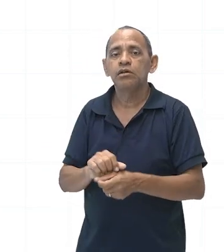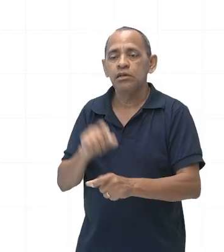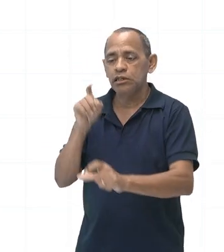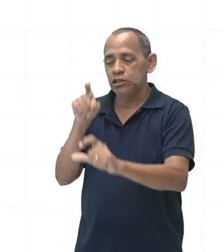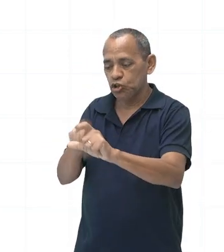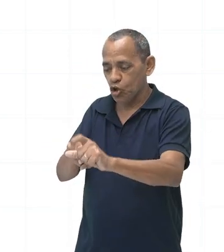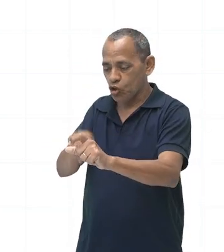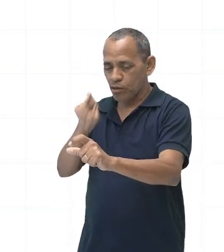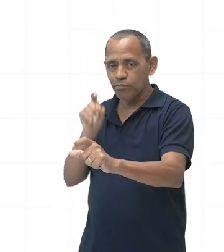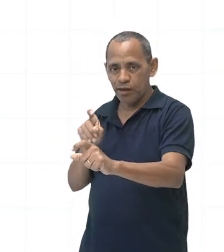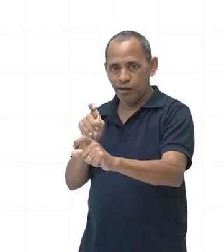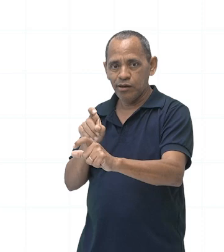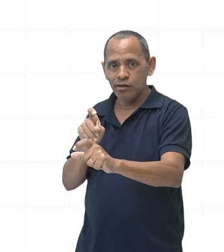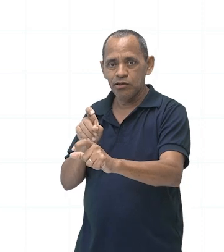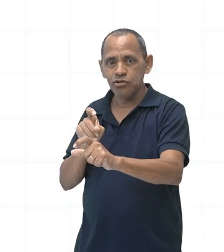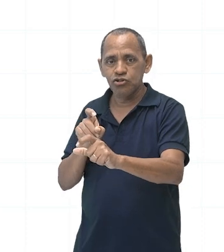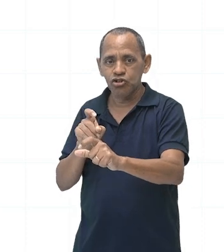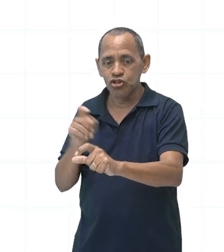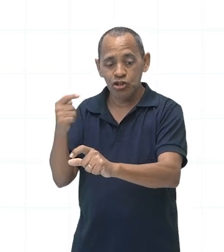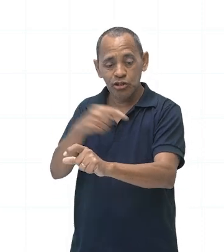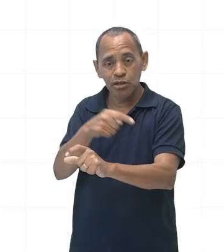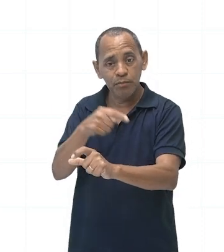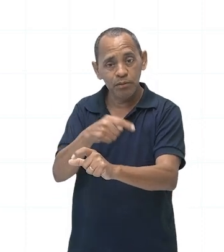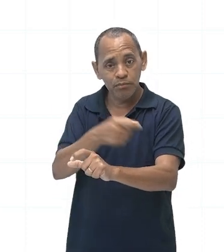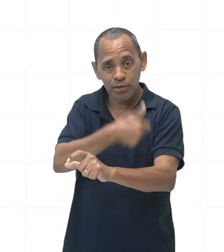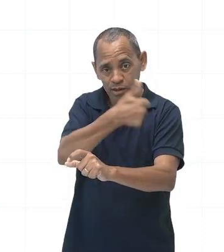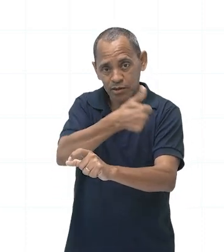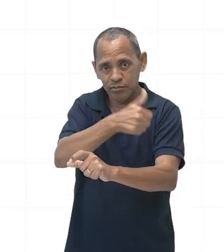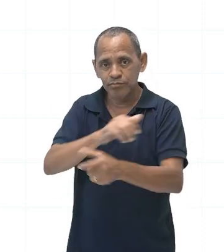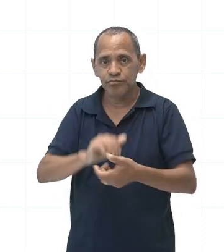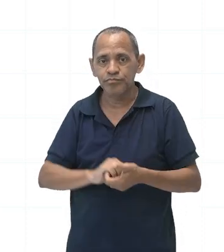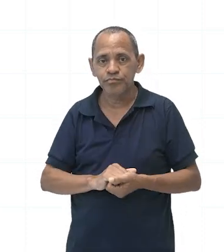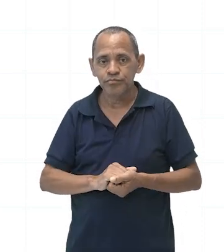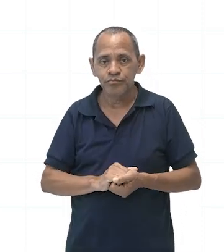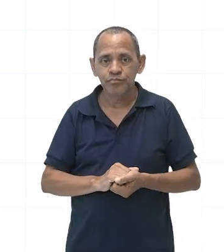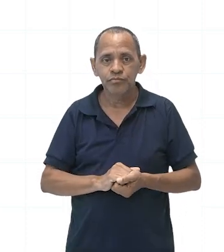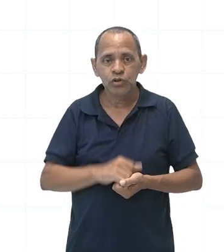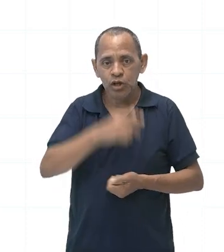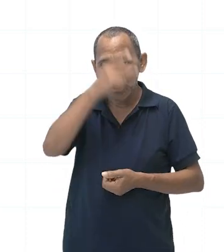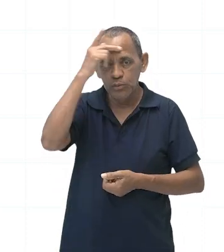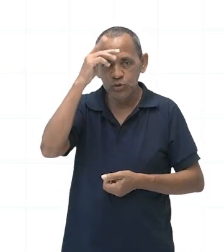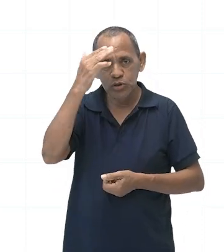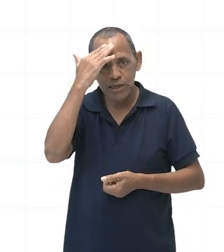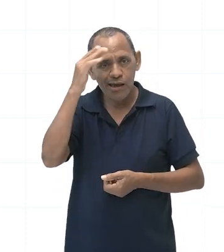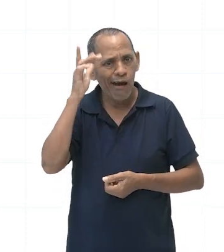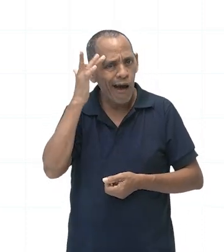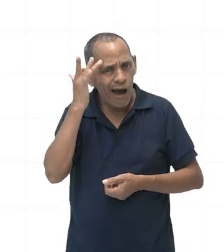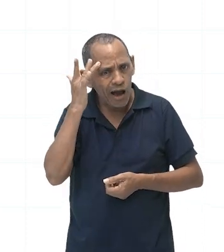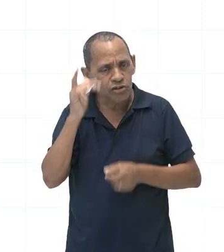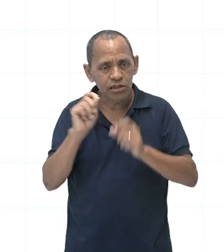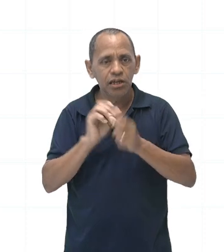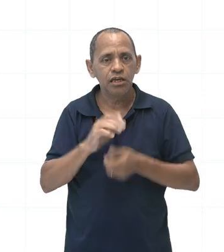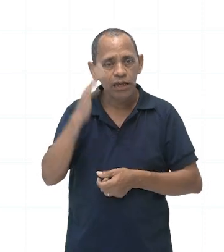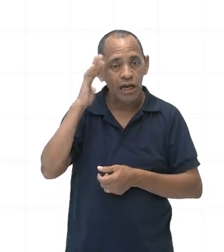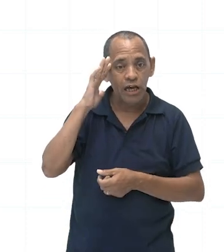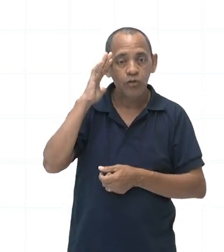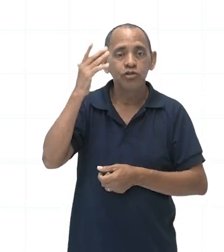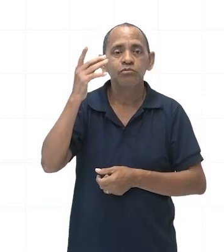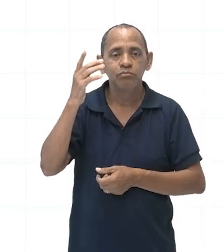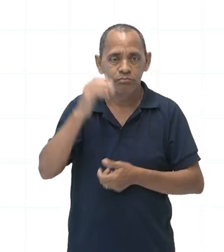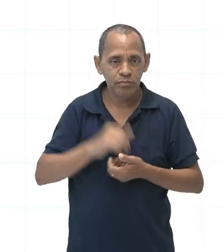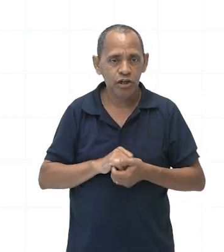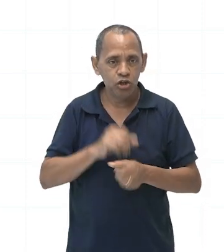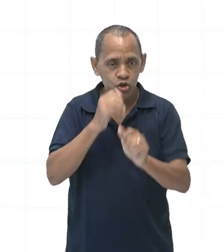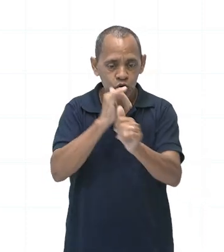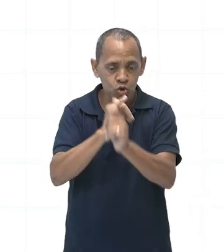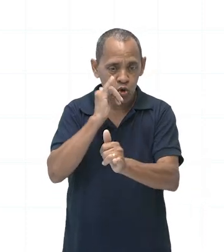sentido da primeira. Então eu tenho aqui a oração principal, as pessoas acham que os acontecimentos online não são